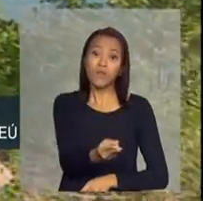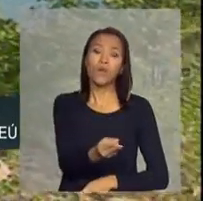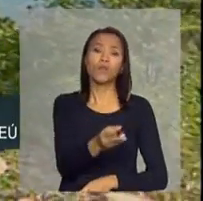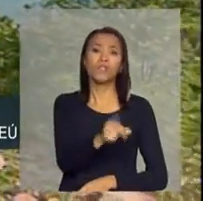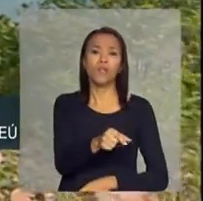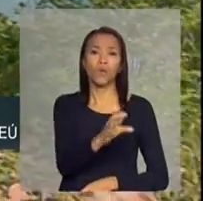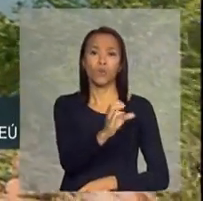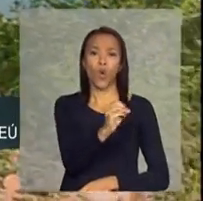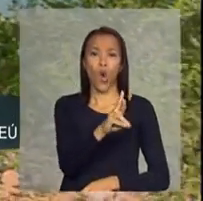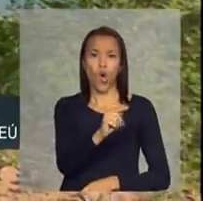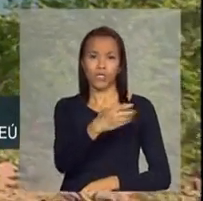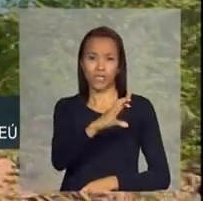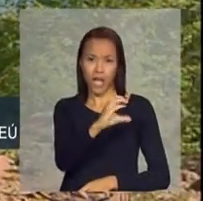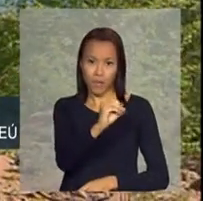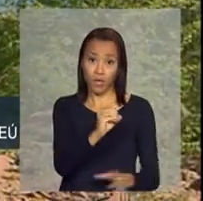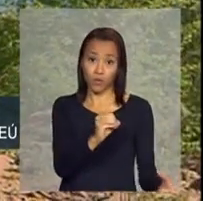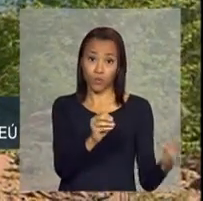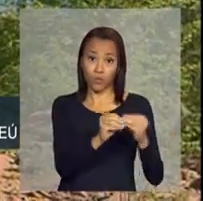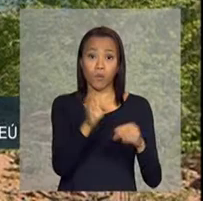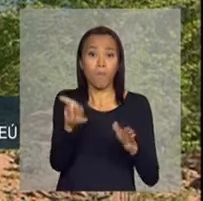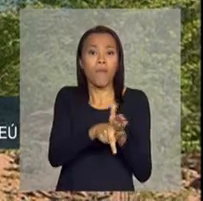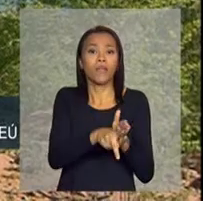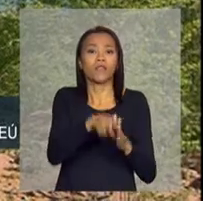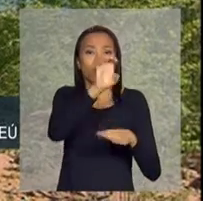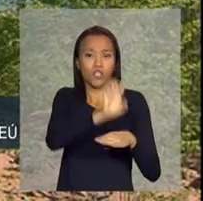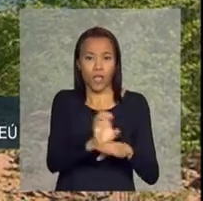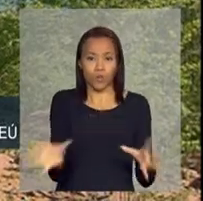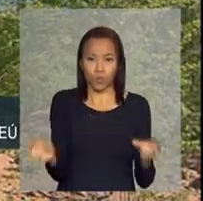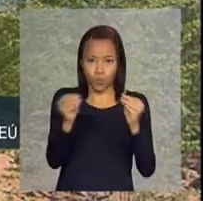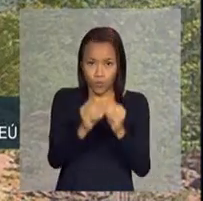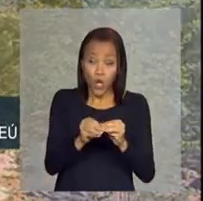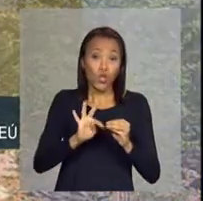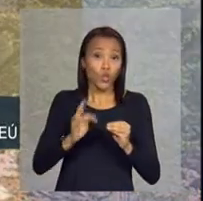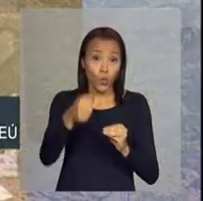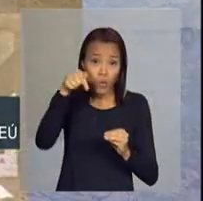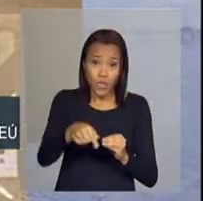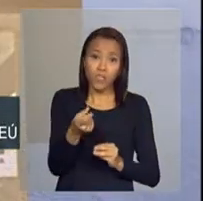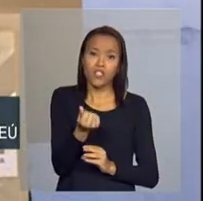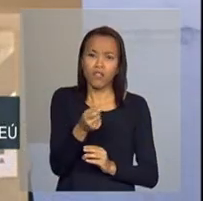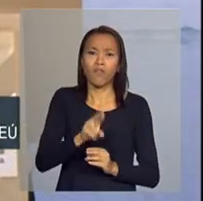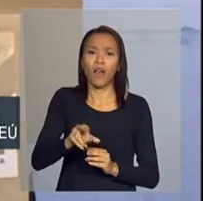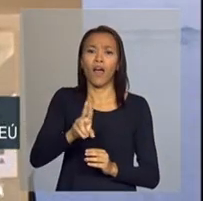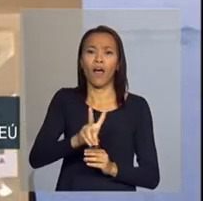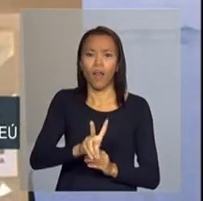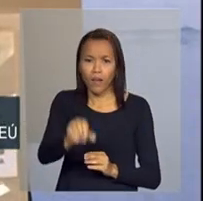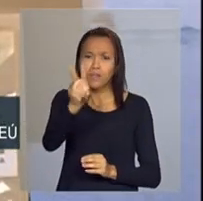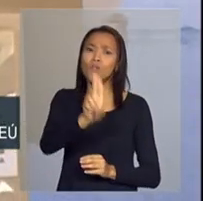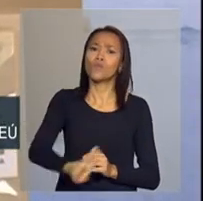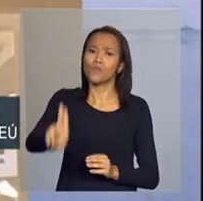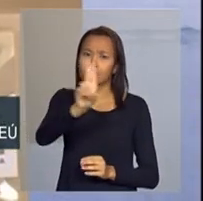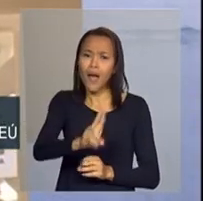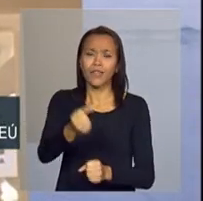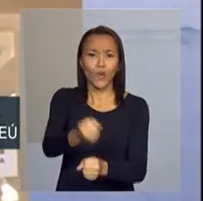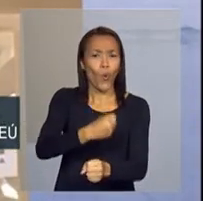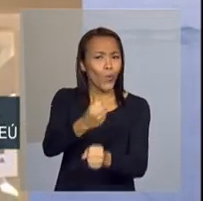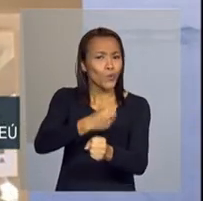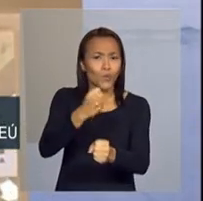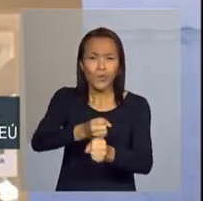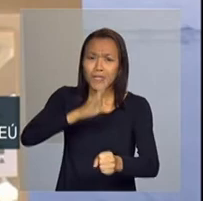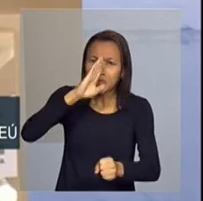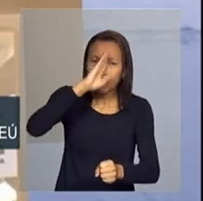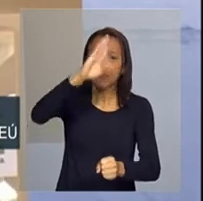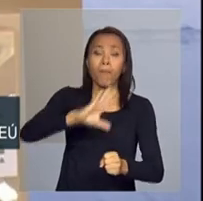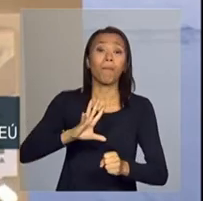orçamento do governo do estado. Todo esse dinheiro será usado em obras fundamentais para melhorar